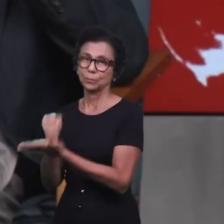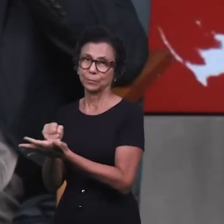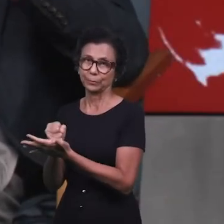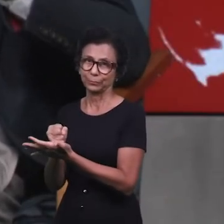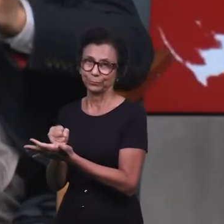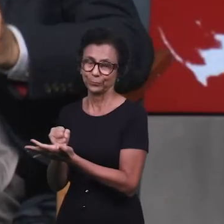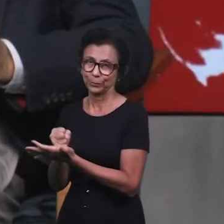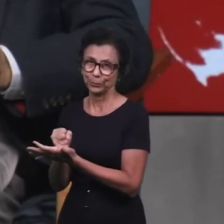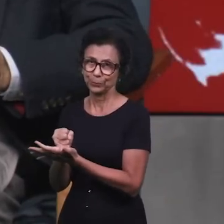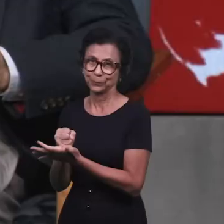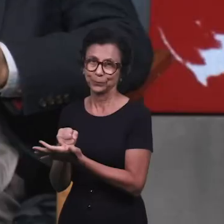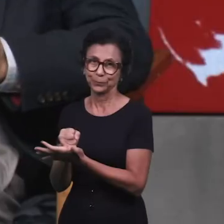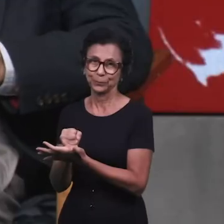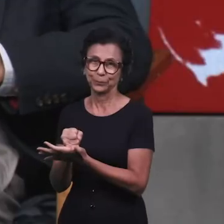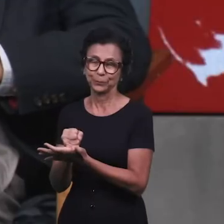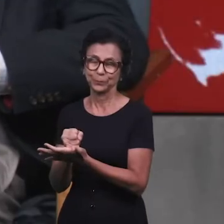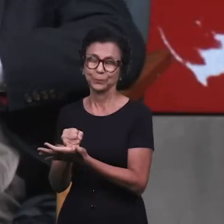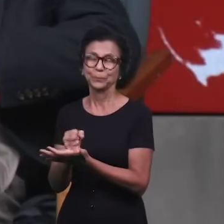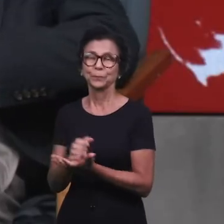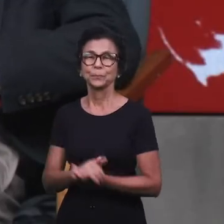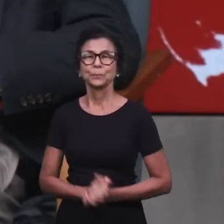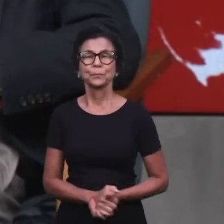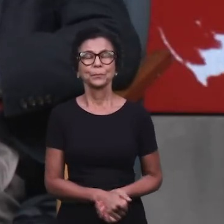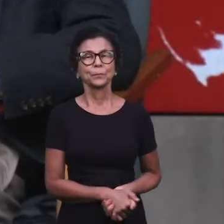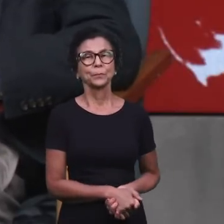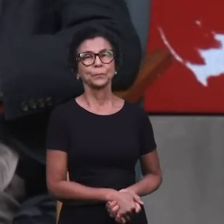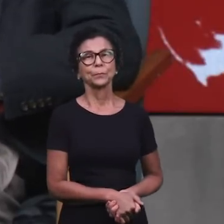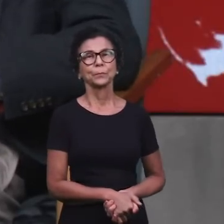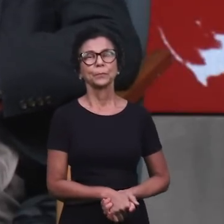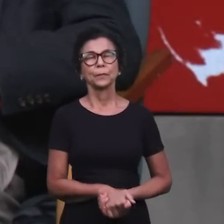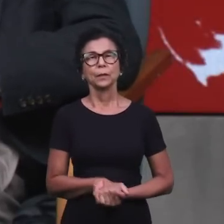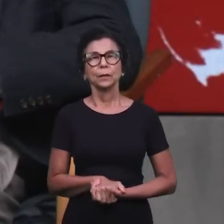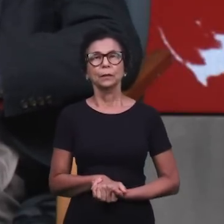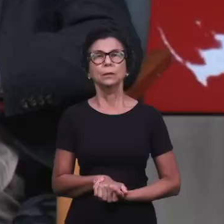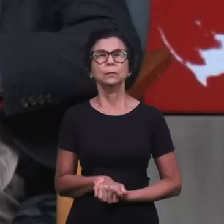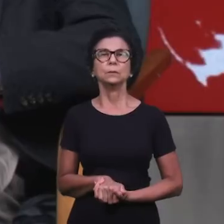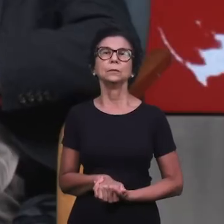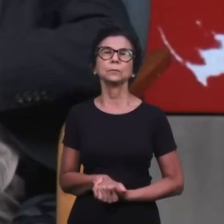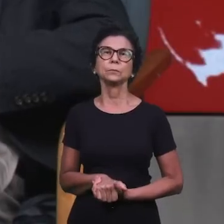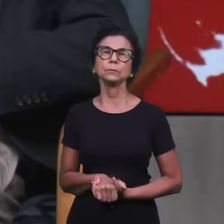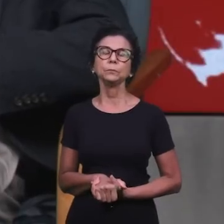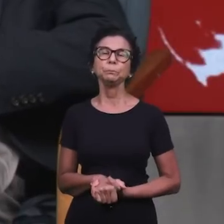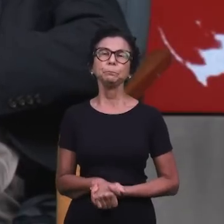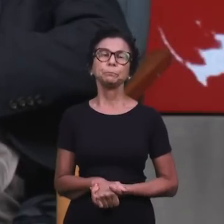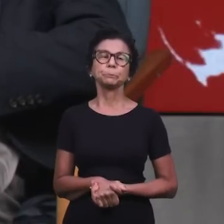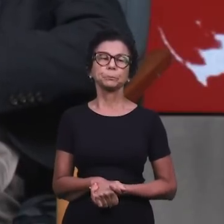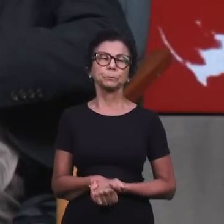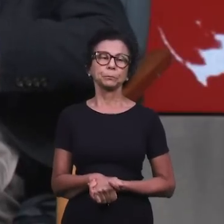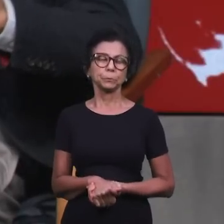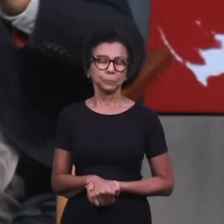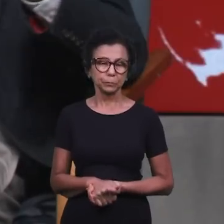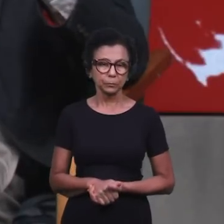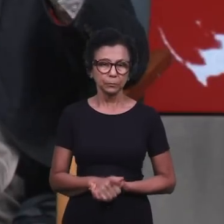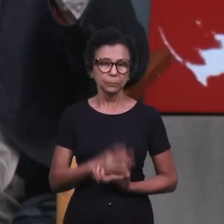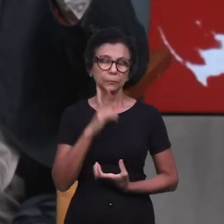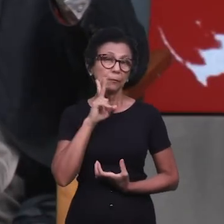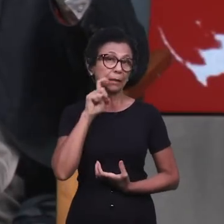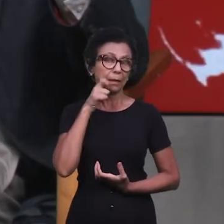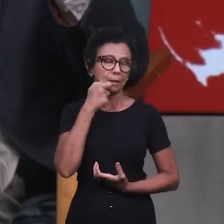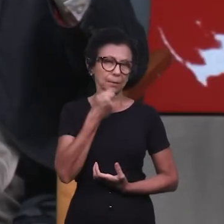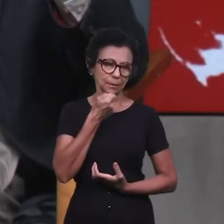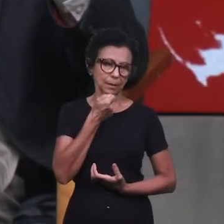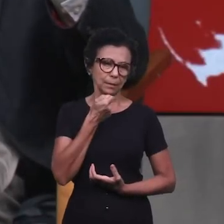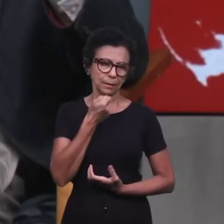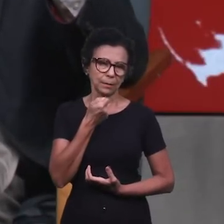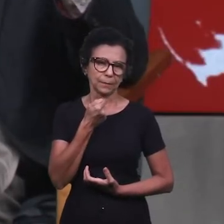Então, meus irmãos, a ceia para nós, hoje, ela não é a